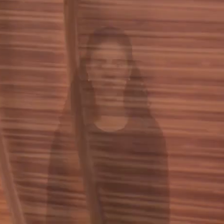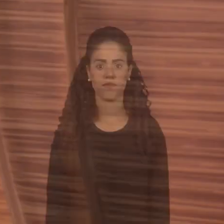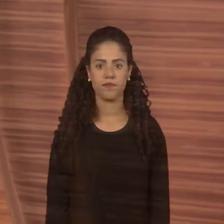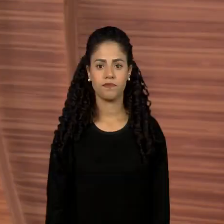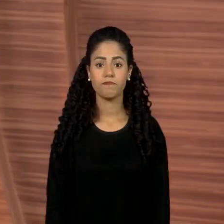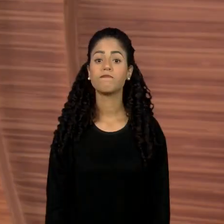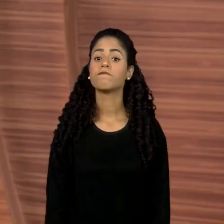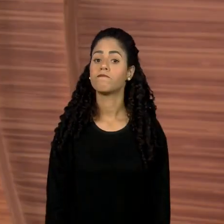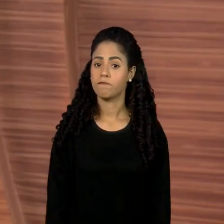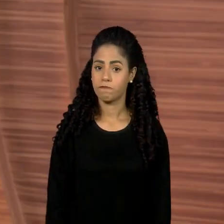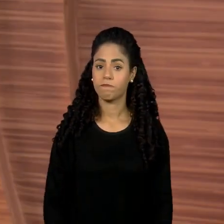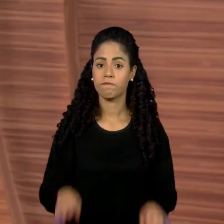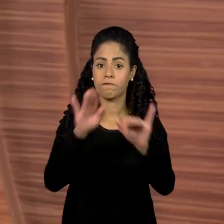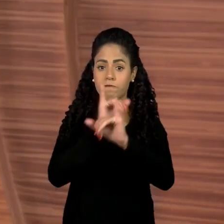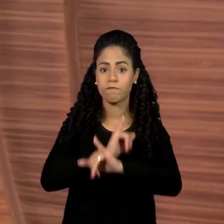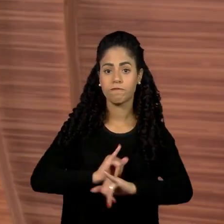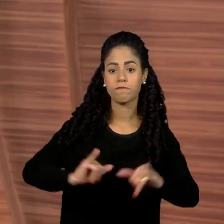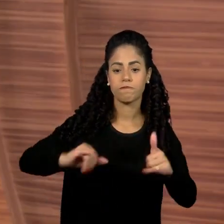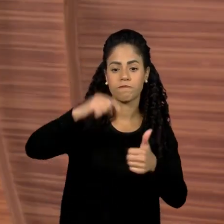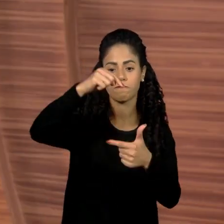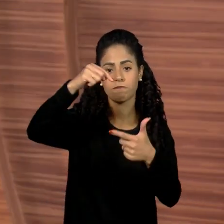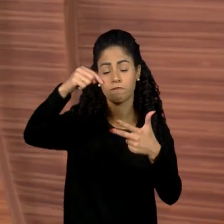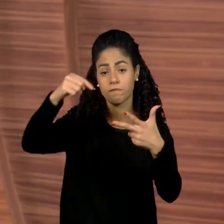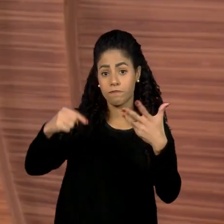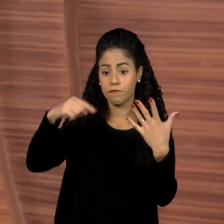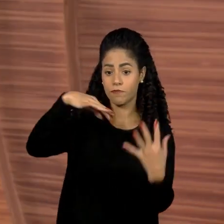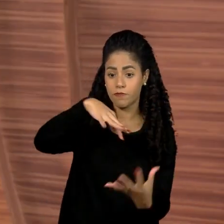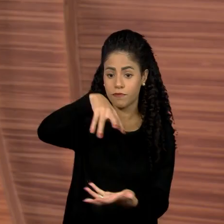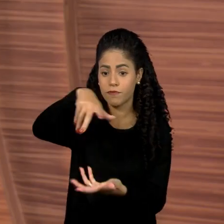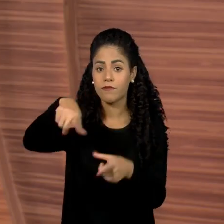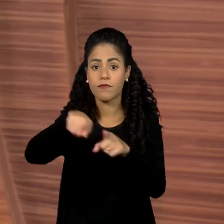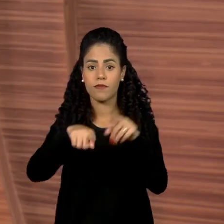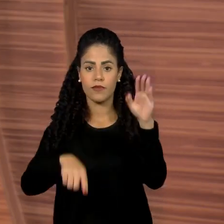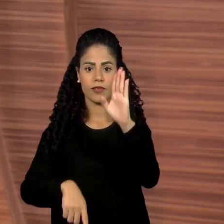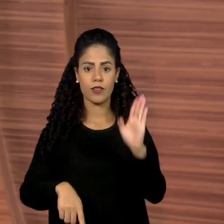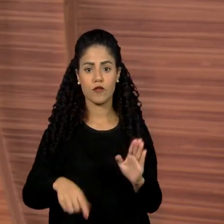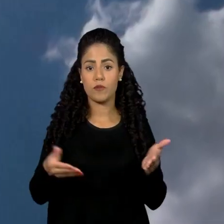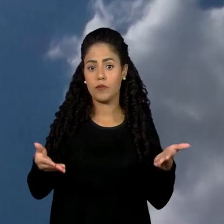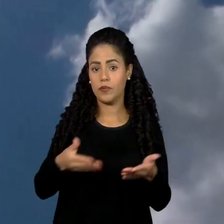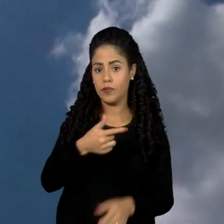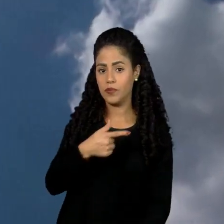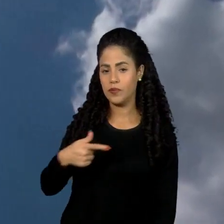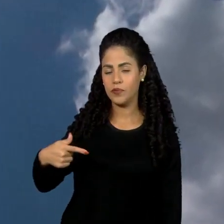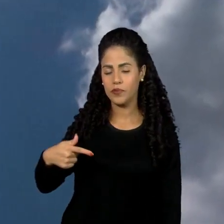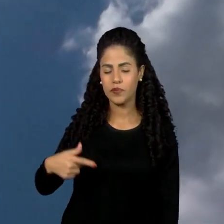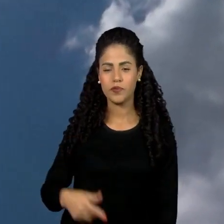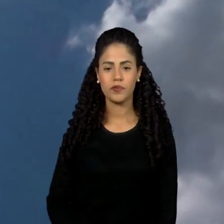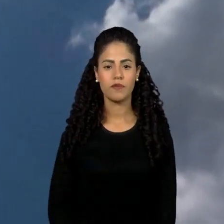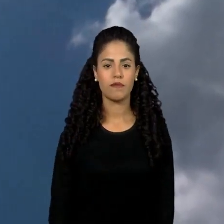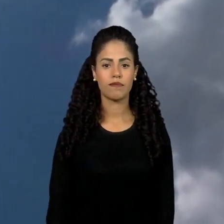Vamos às notícias socioambientais do Brasil e do mundo que tiveram destaque.